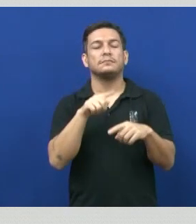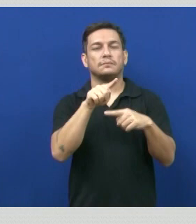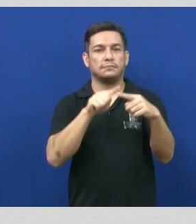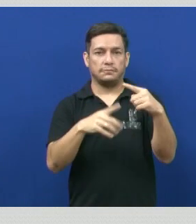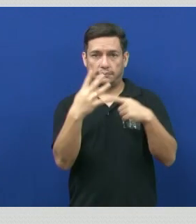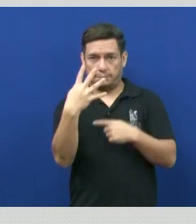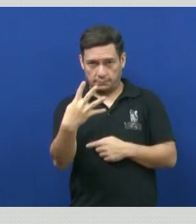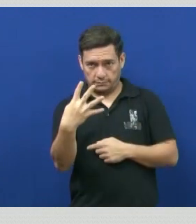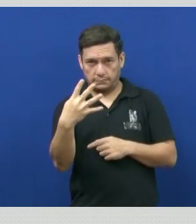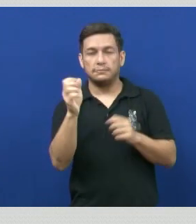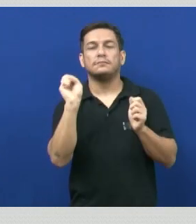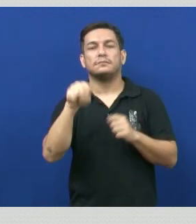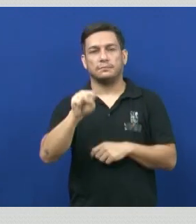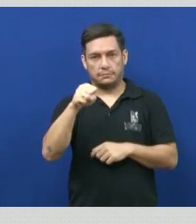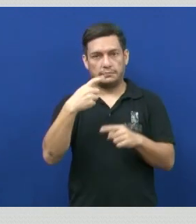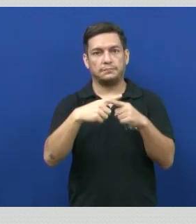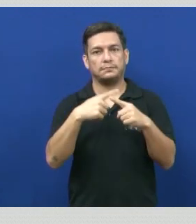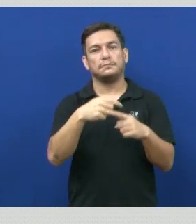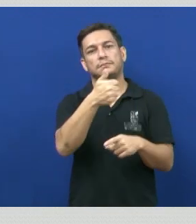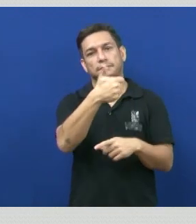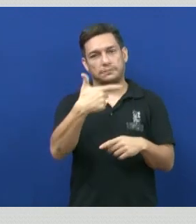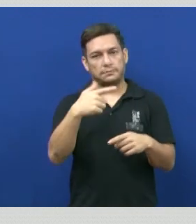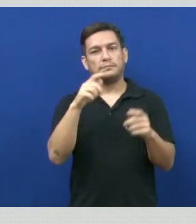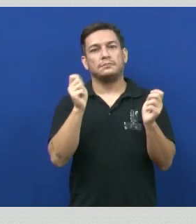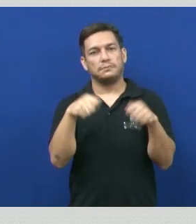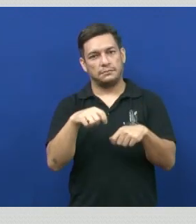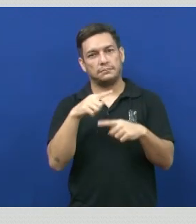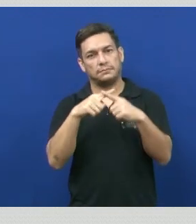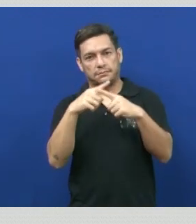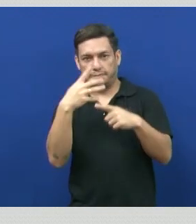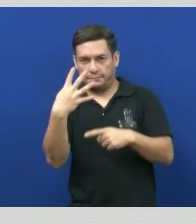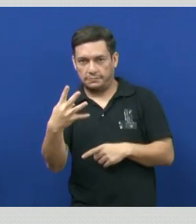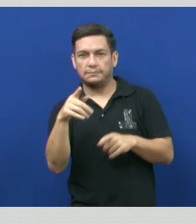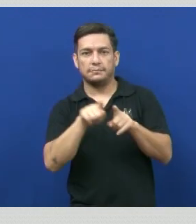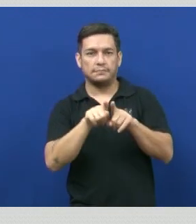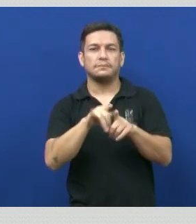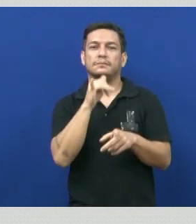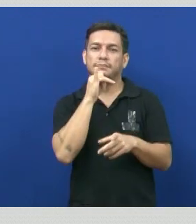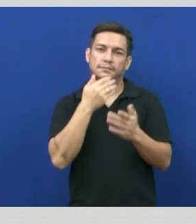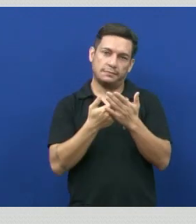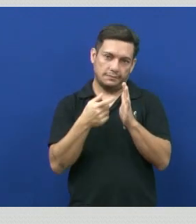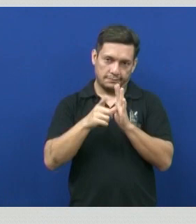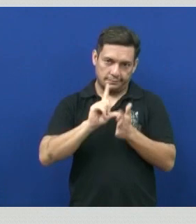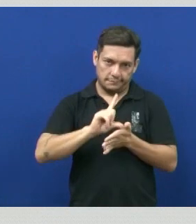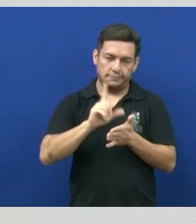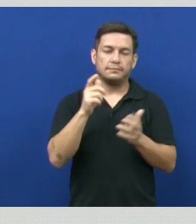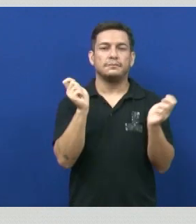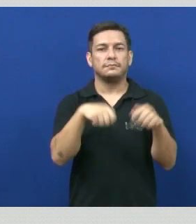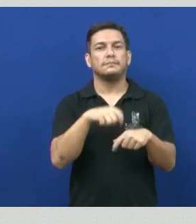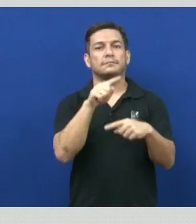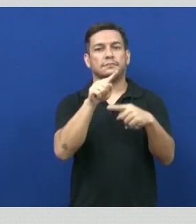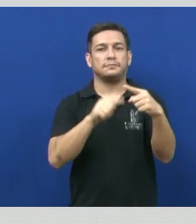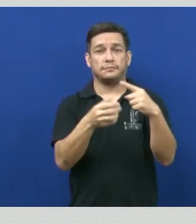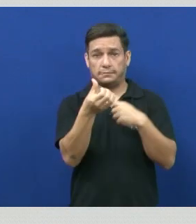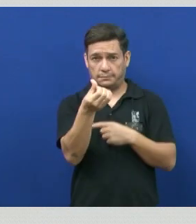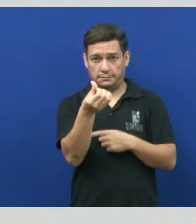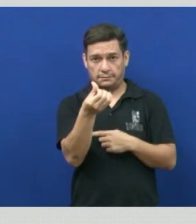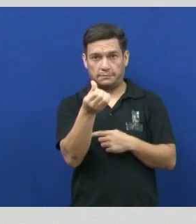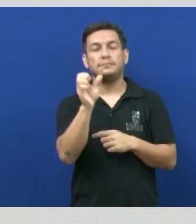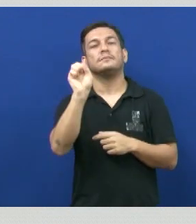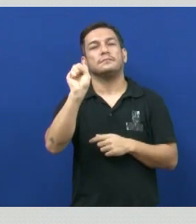por 4? Sim, porque o 12 ele é múltiplo de 4, vimos também no exemplo da aula anterior. É possível dividir por